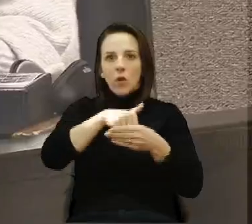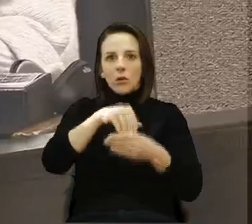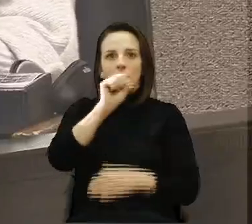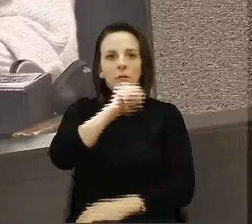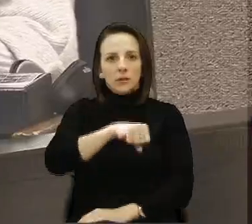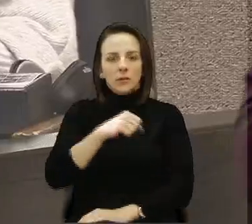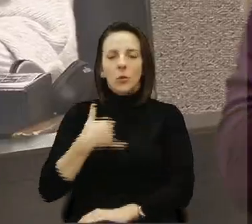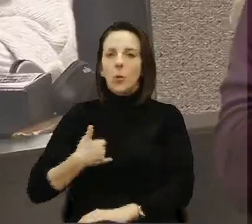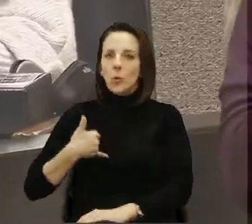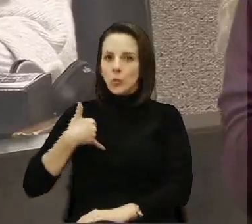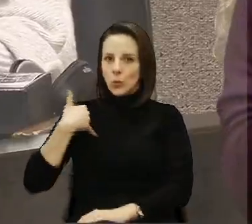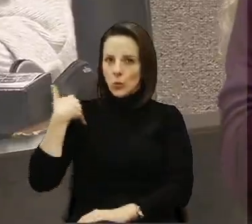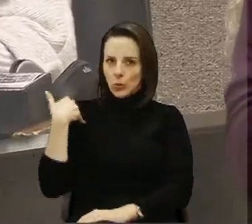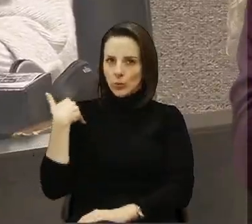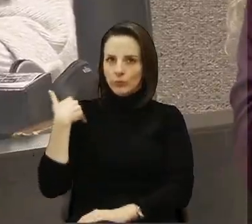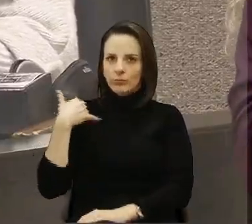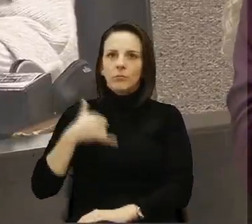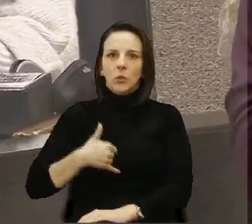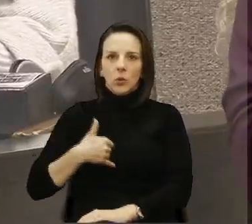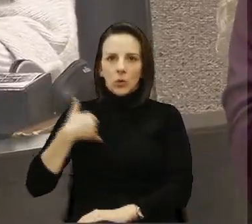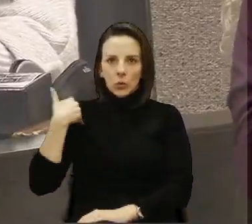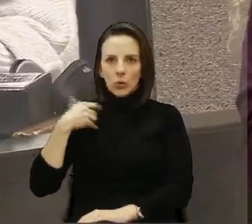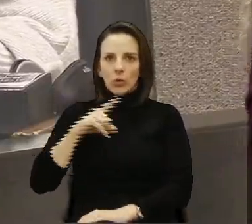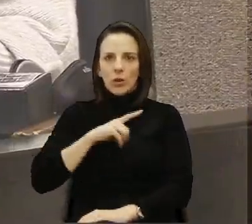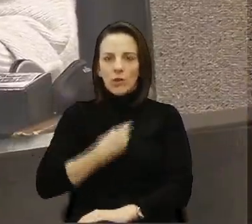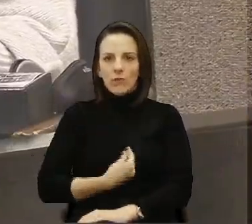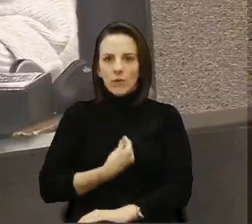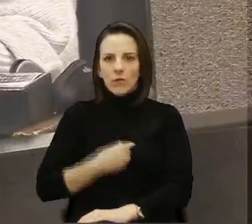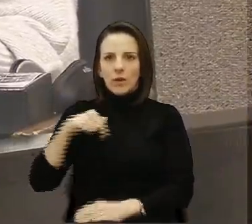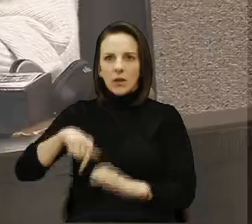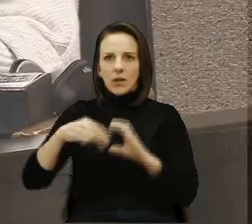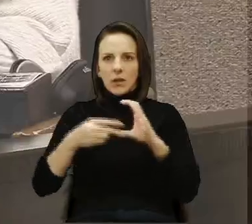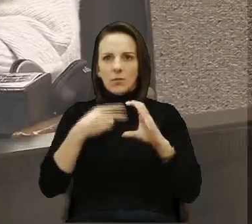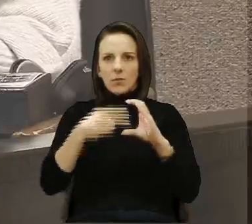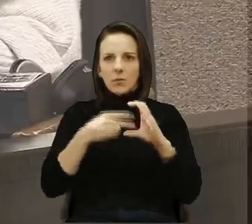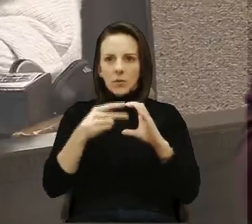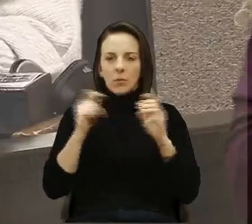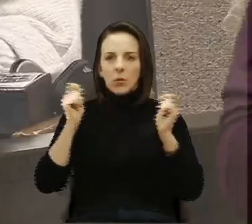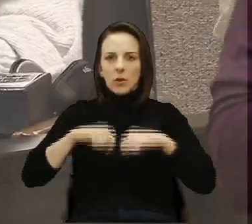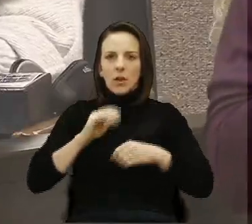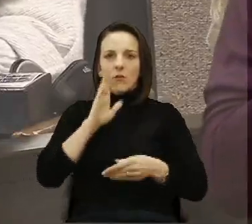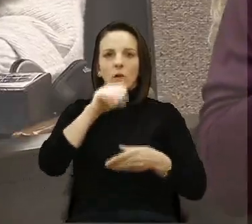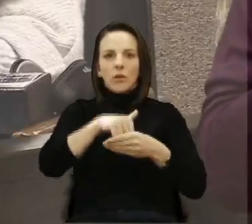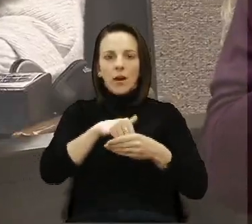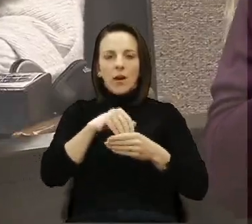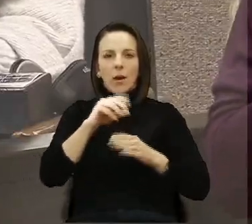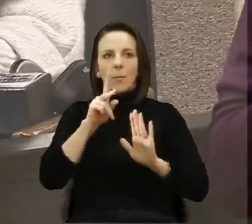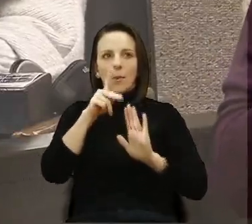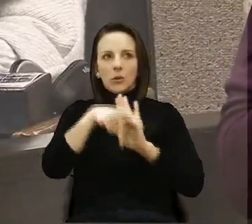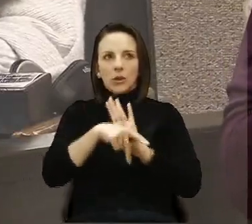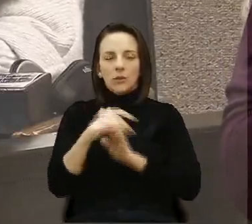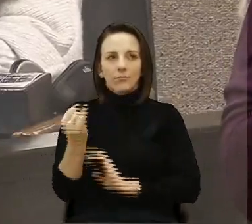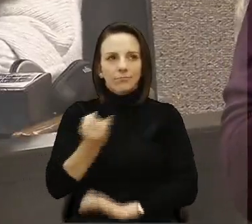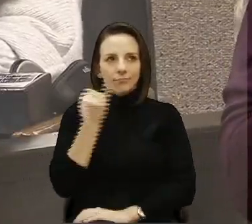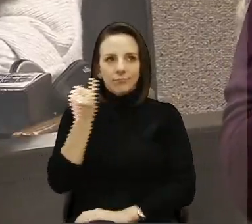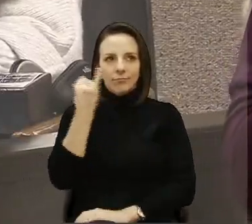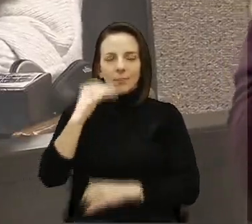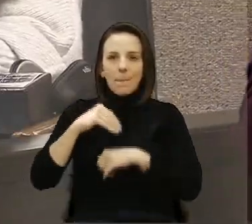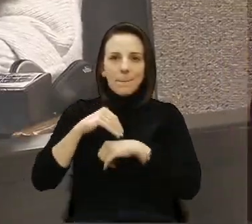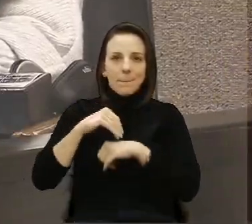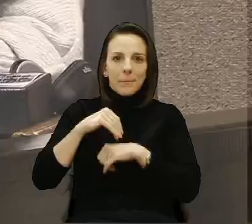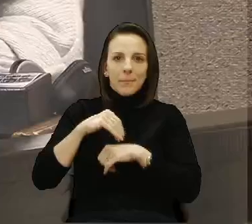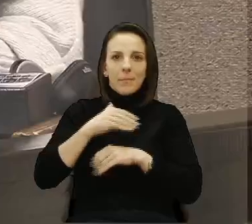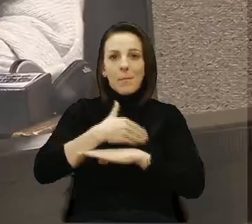né? Orgulho de estar nessa Câmara e de poder votar um projeto tão importante que passa dos 100 milhões de